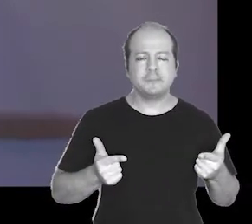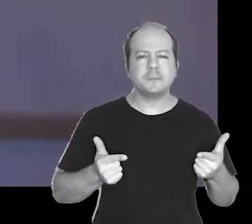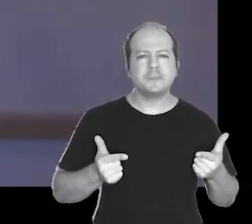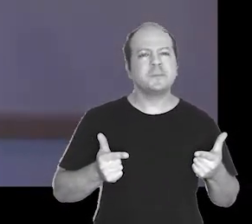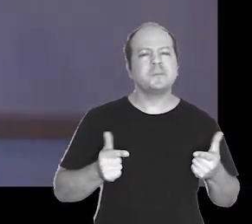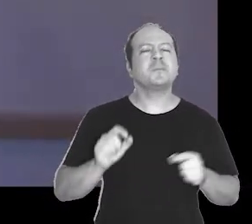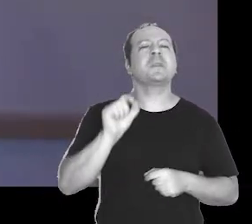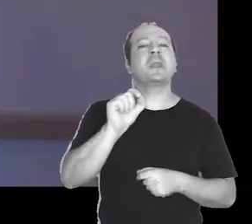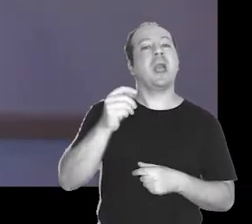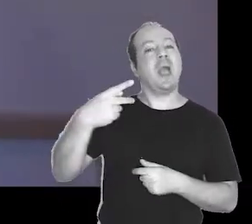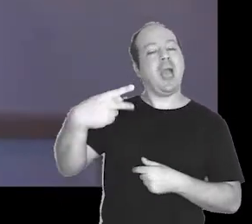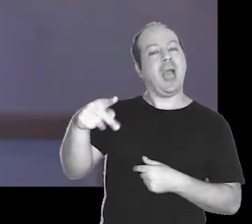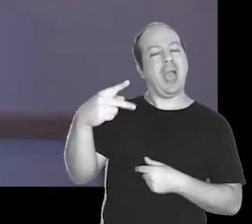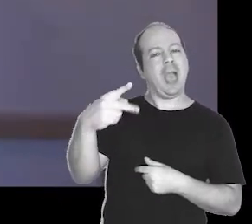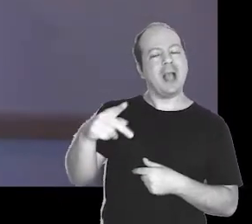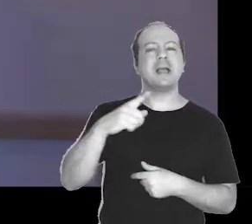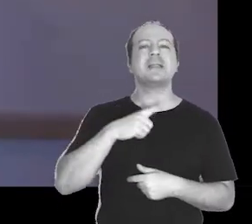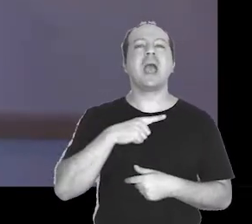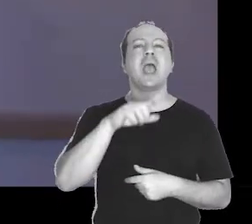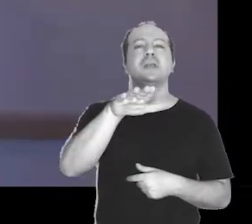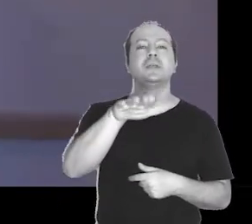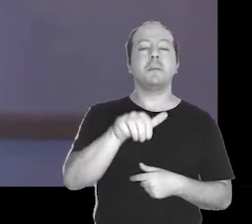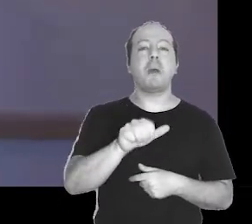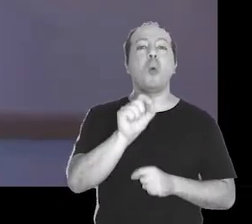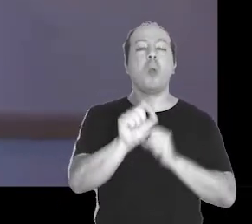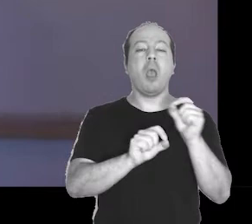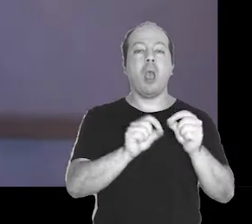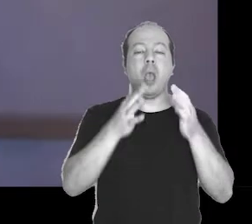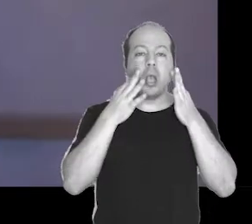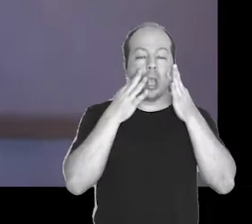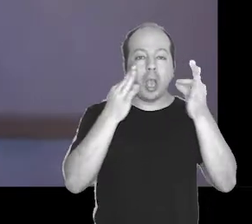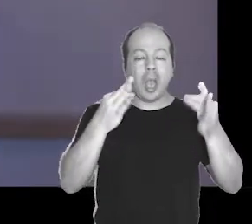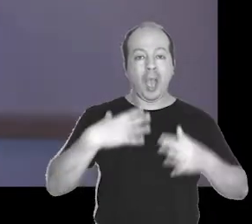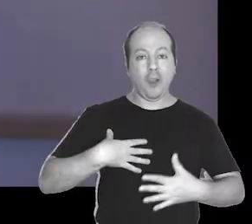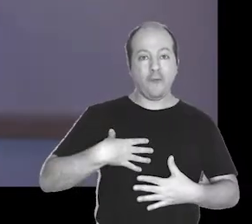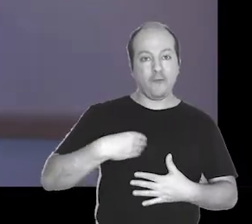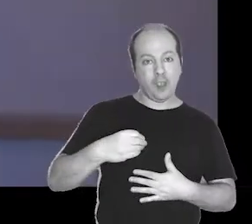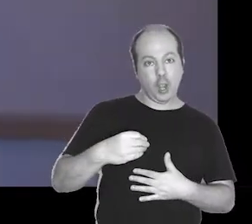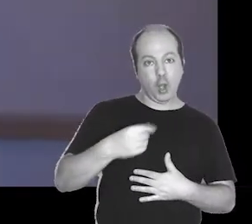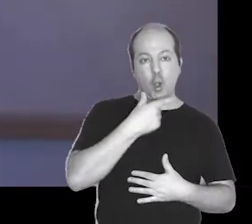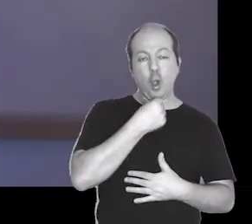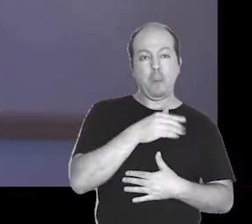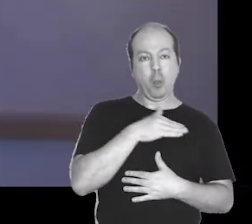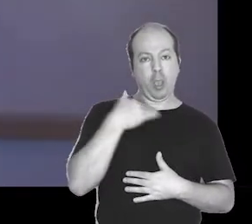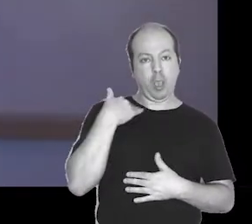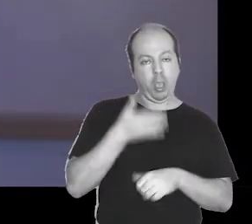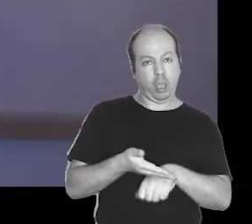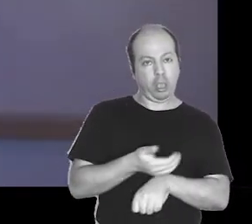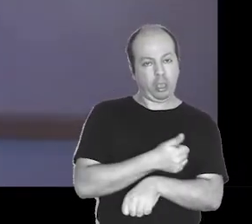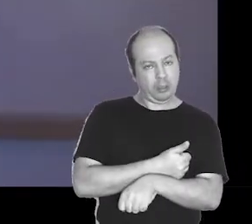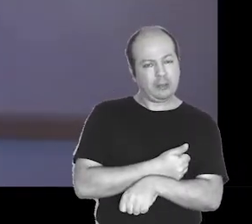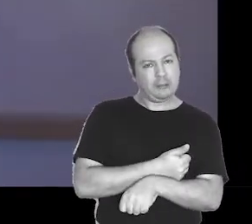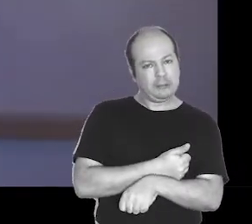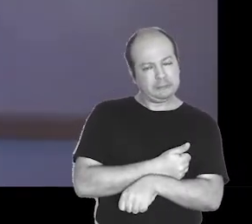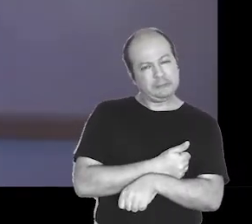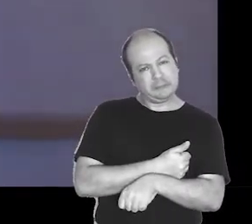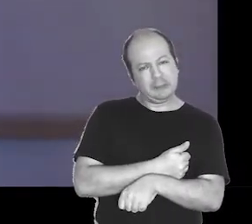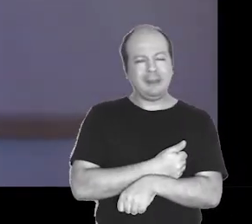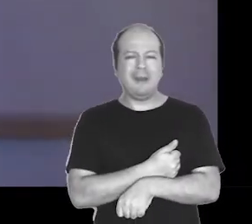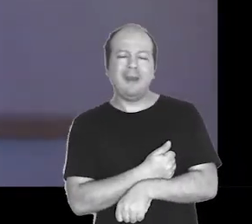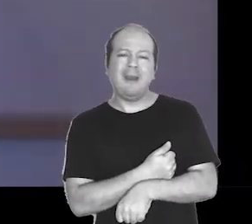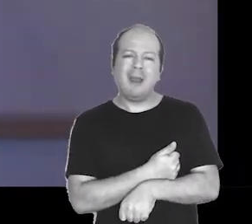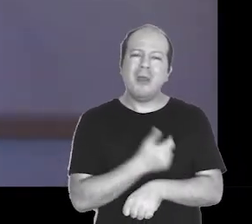E se para ela alguém lhe chamasse a atenção, o filho do recém-falecido Ser Piero simplesmente